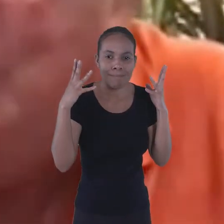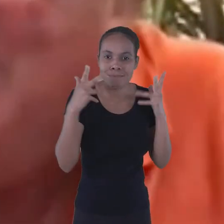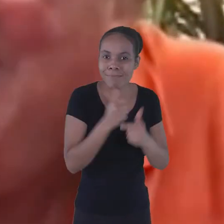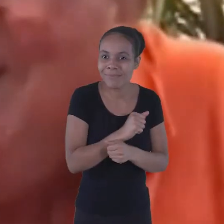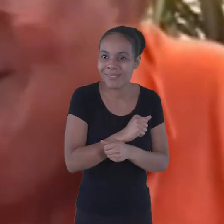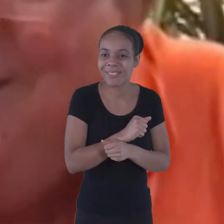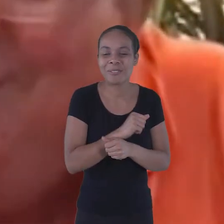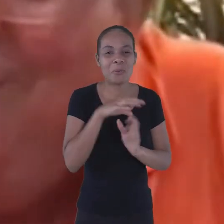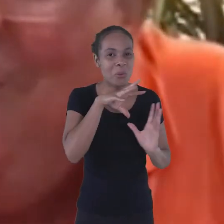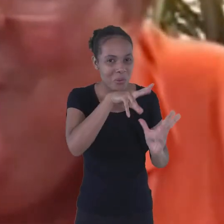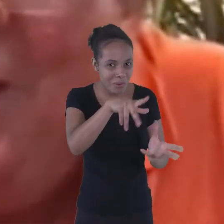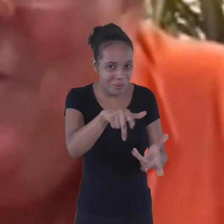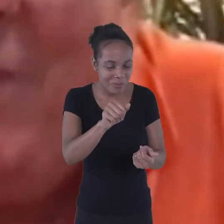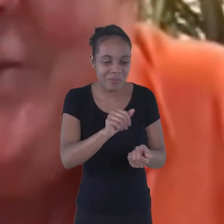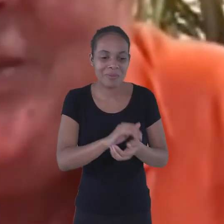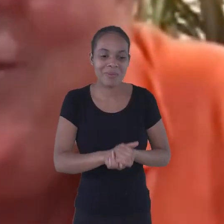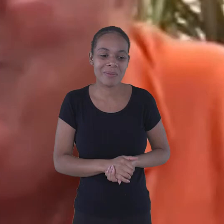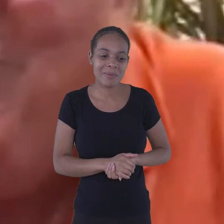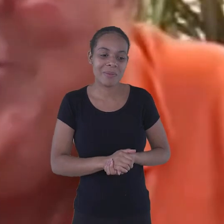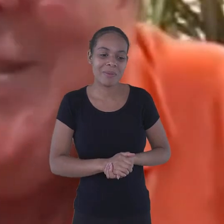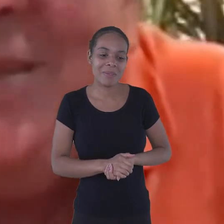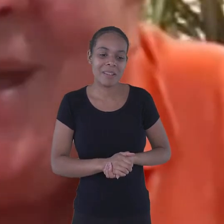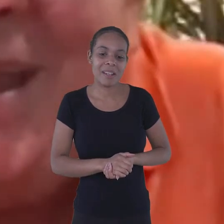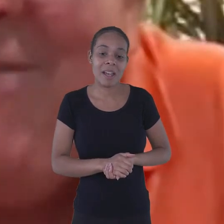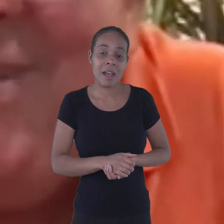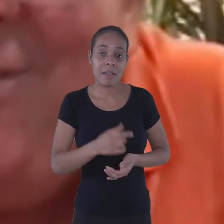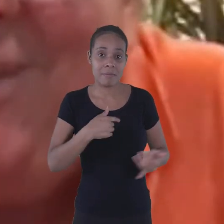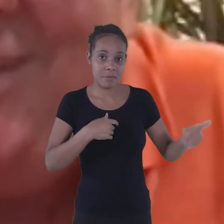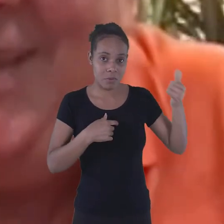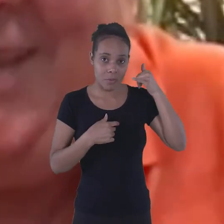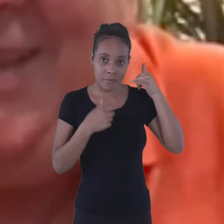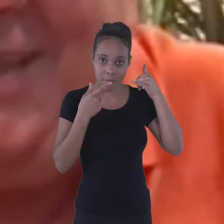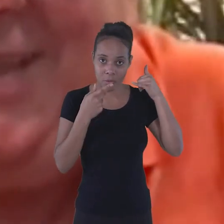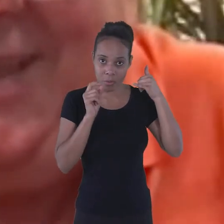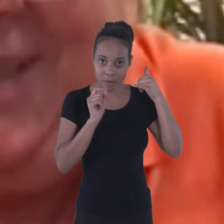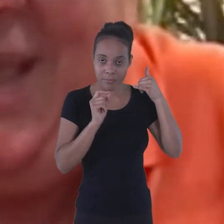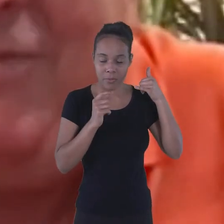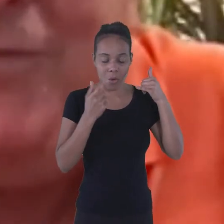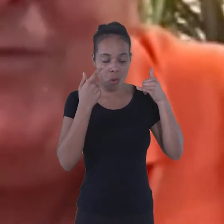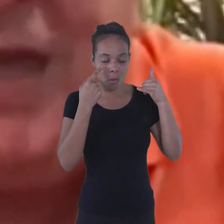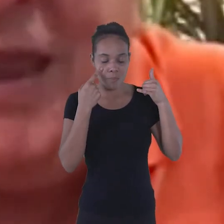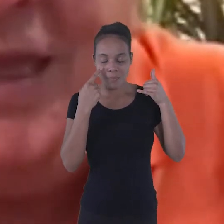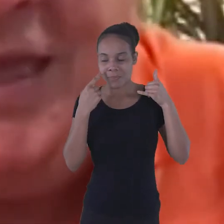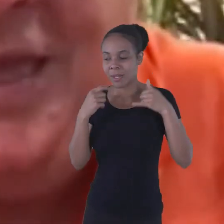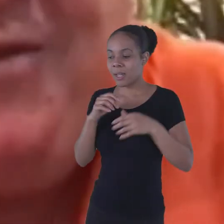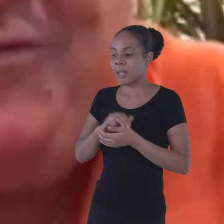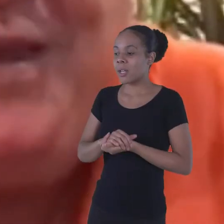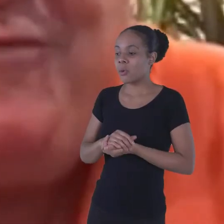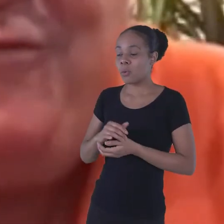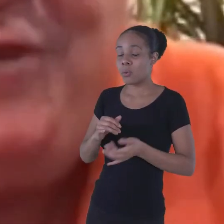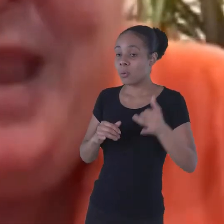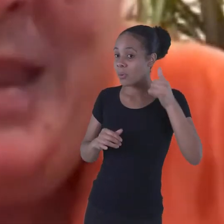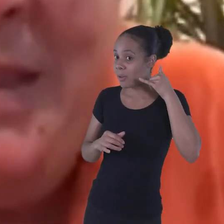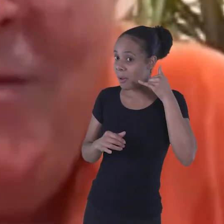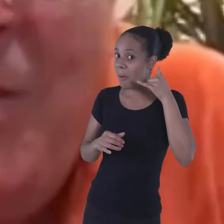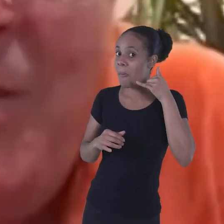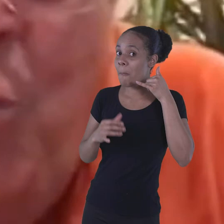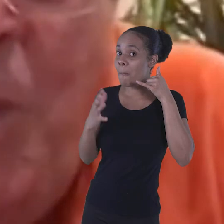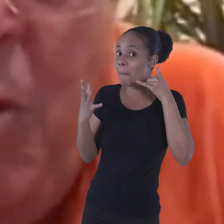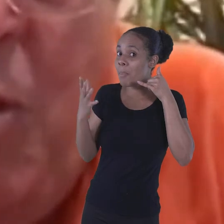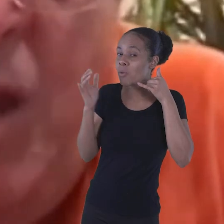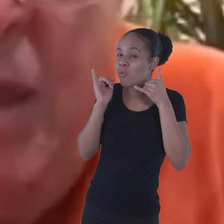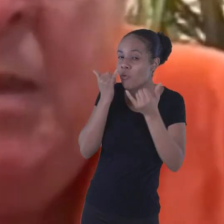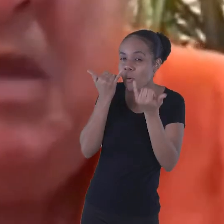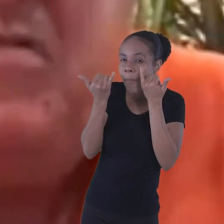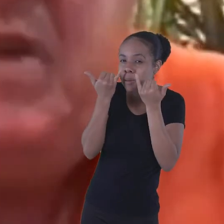eu estou te ligando para te dar uma notícia maravilhosa. Ela falou, fala. Eu falei, fui lá na TV